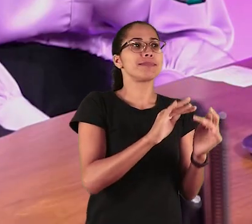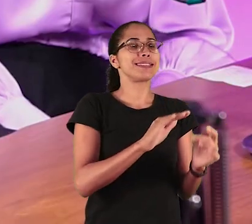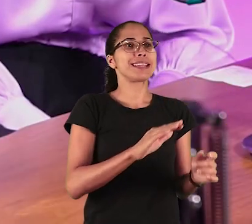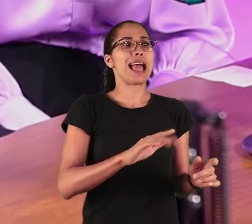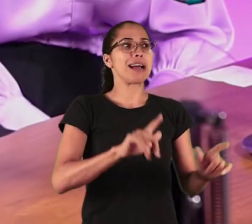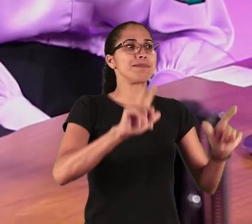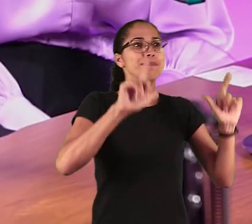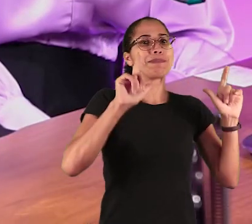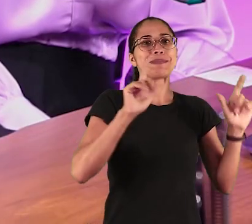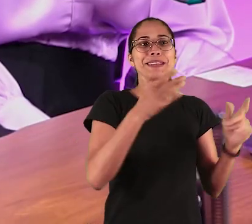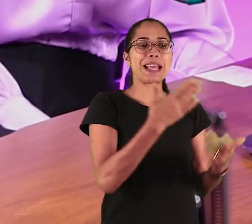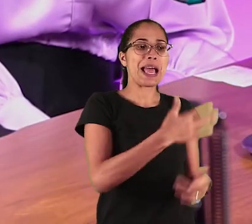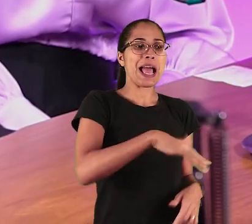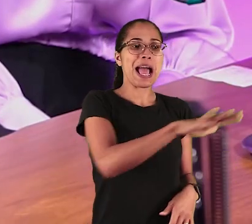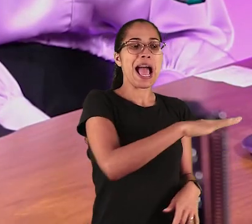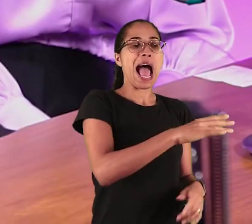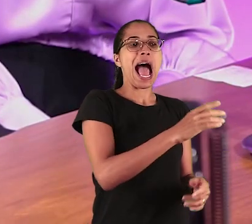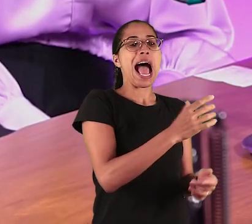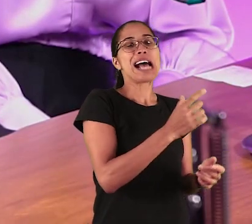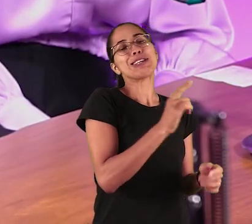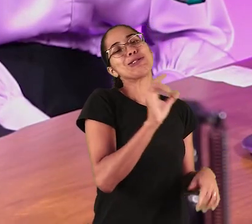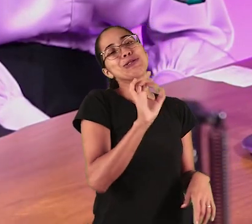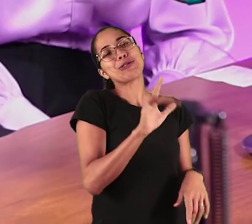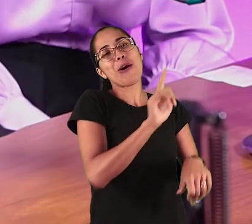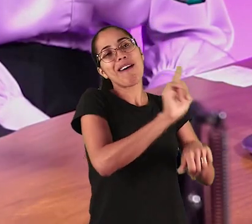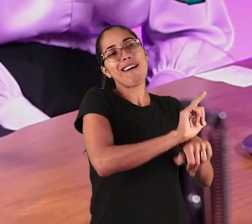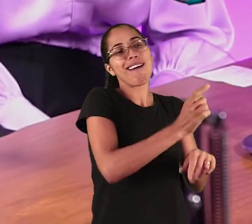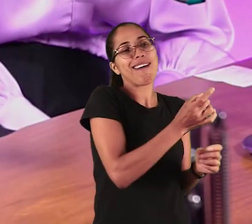representadas é naquele setor então talvez